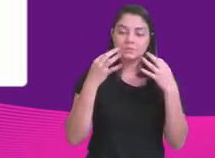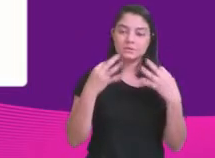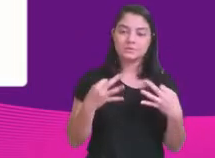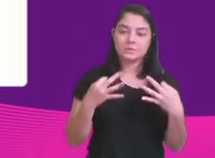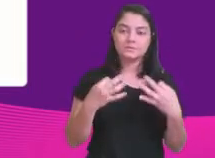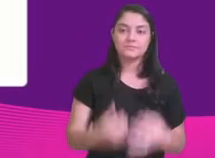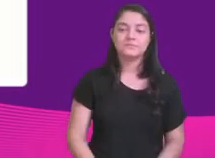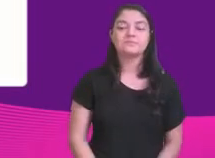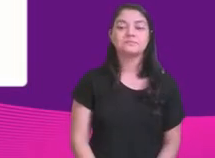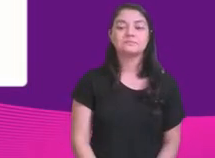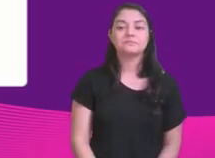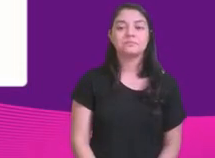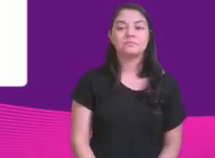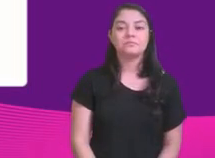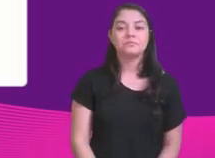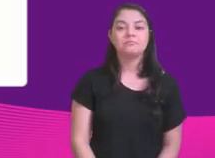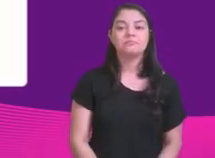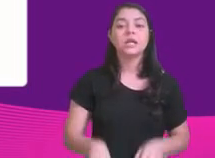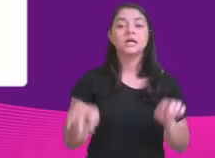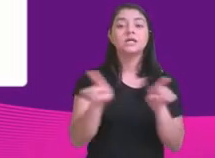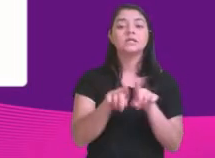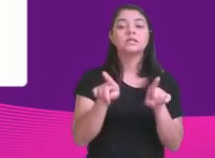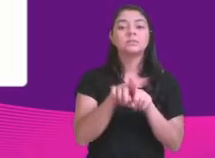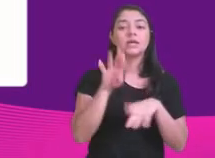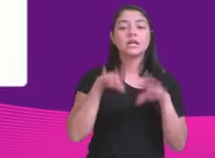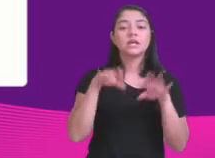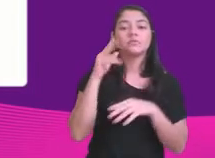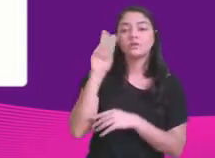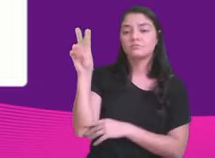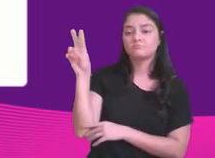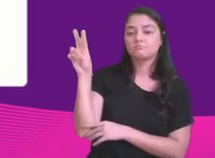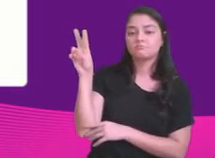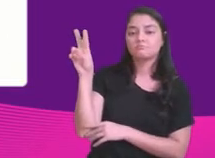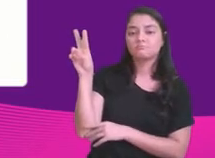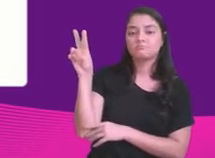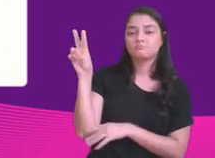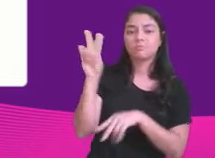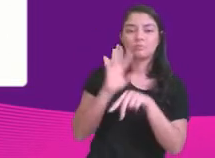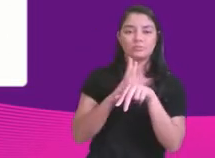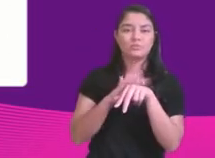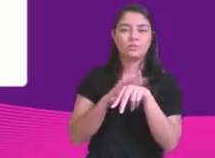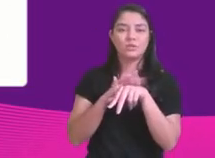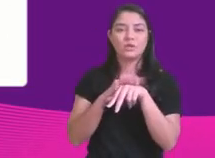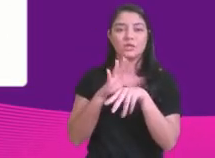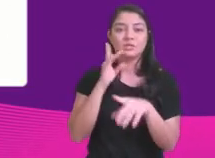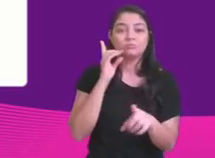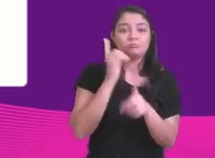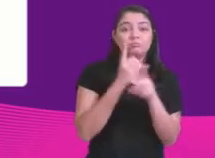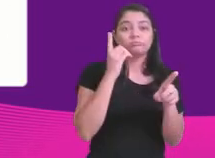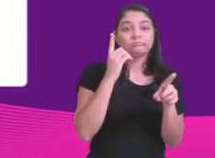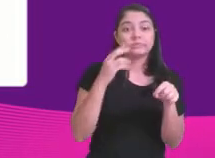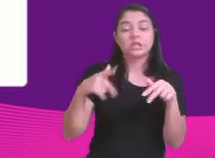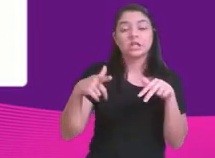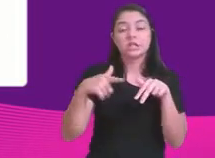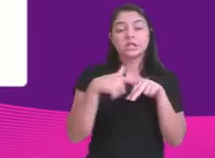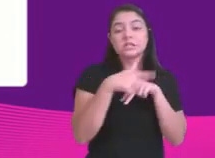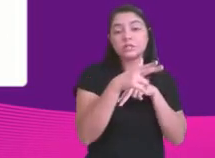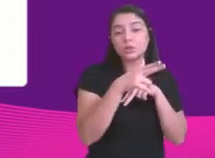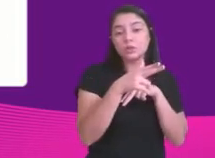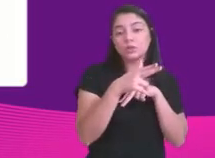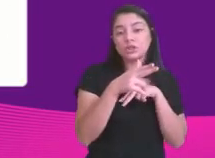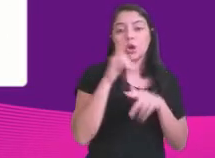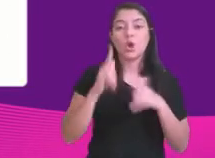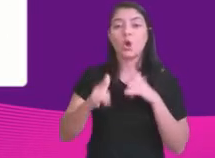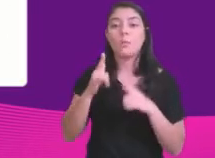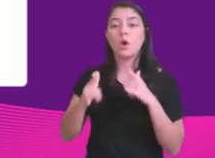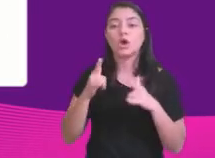conversão. Quando a gente se depara de um doente como esse, e a gente executa a cirurgia robótica, essa é a imagem que a